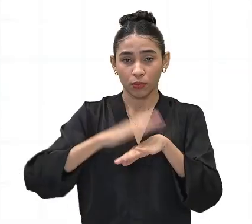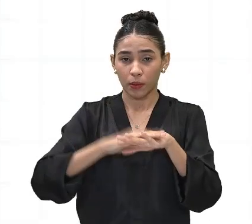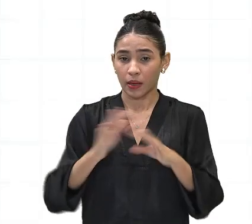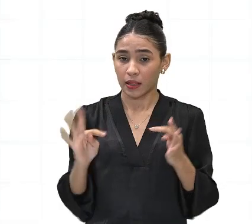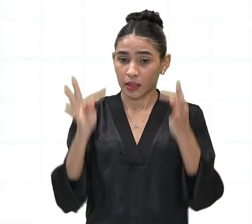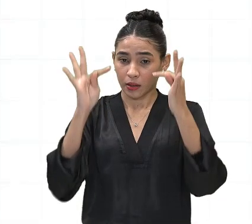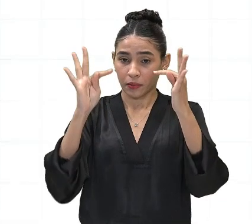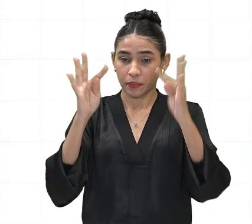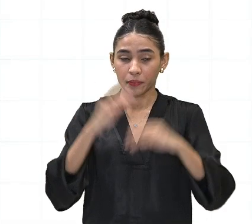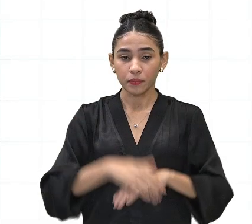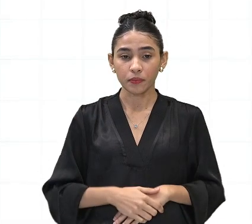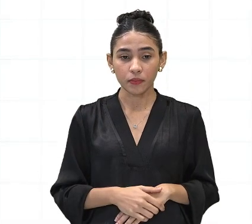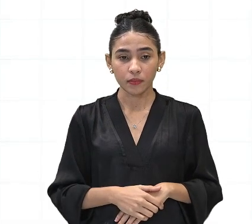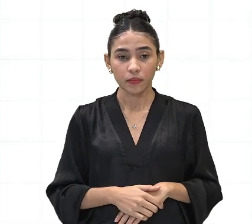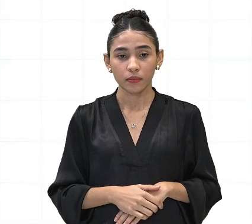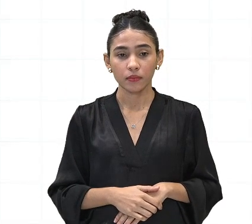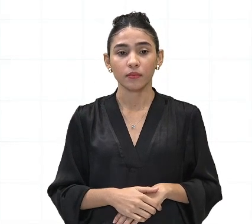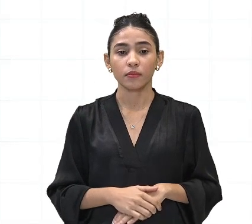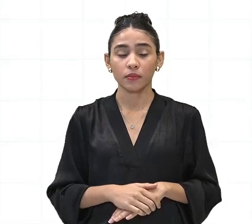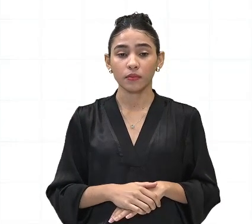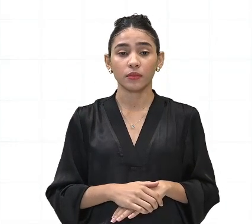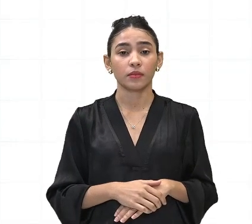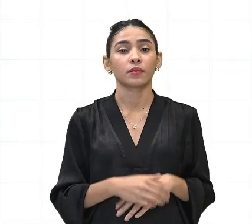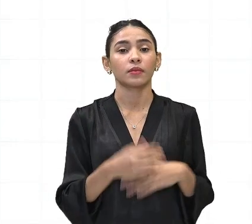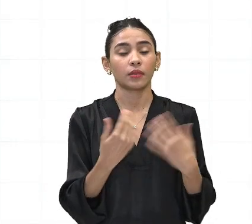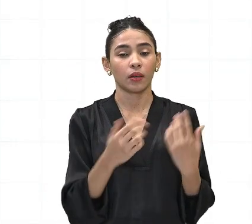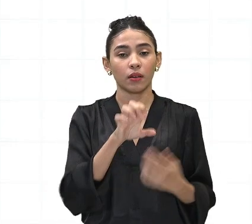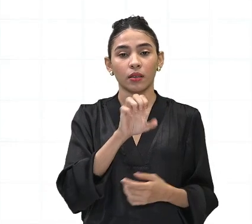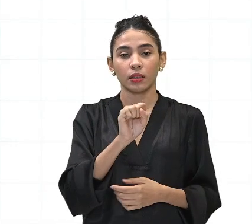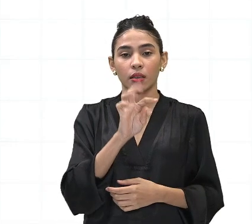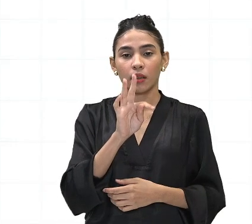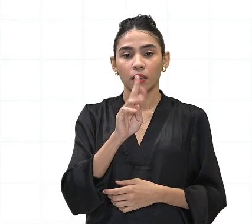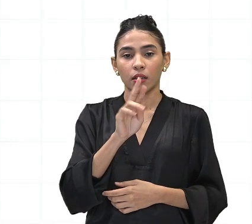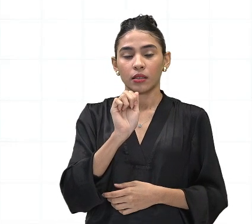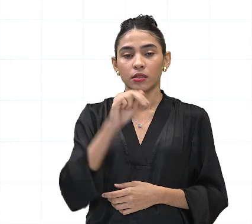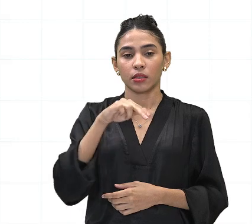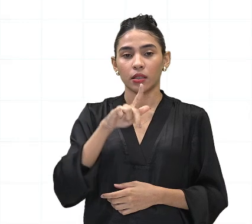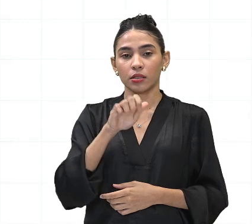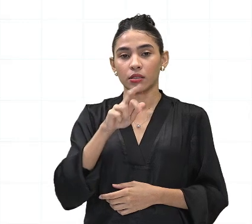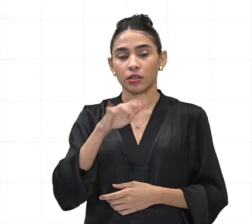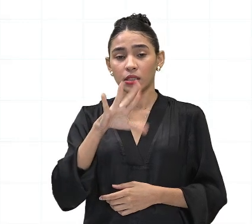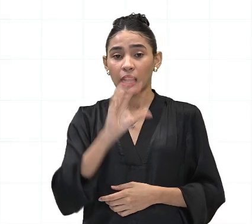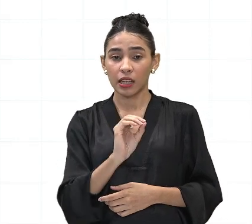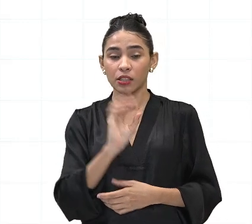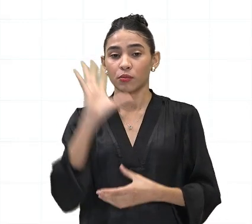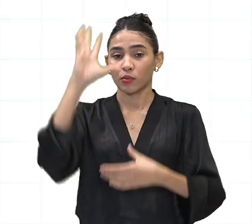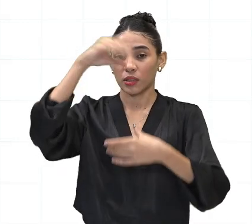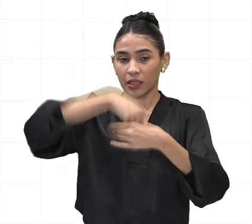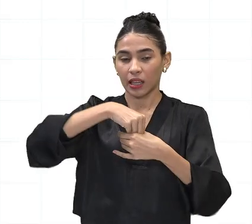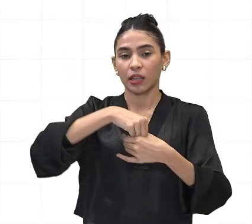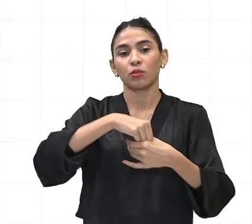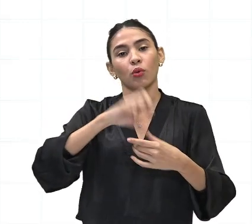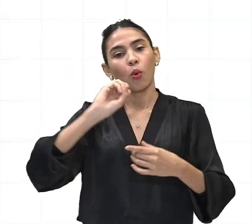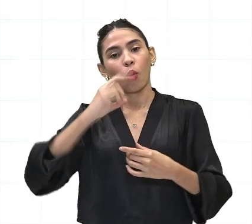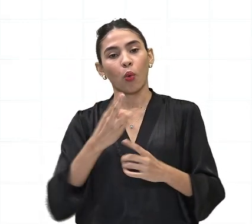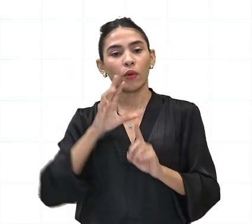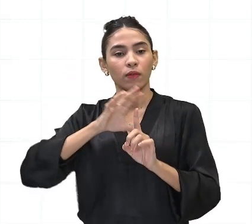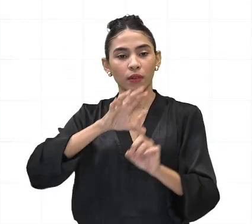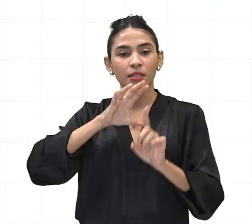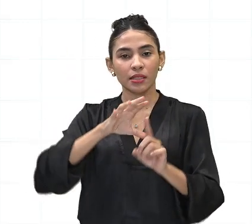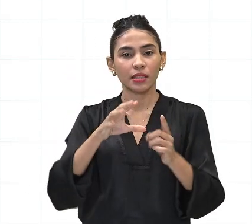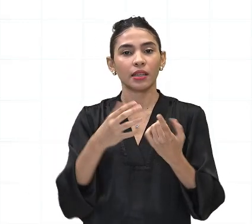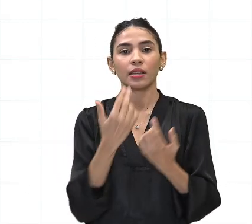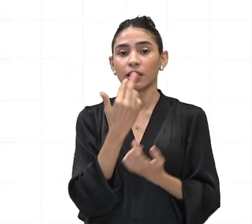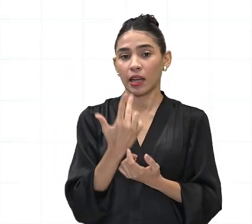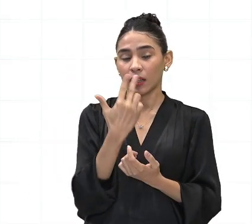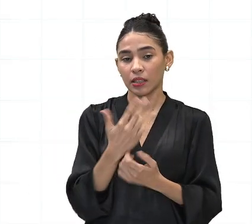aqui. Os estrangeirismos são geralmente introduzidos na língua ao mesmo tempo que um conceito novo. Por